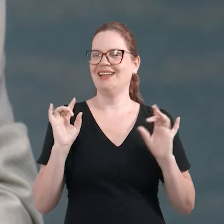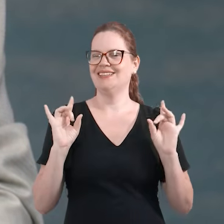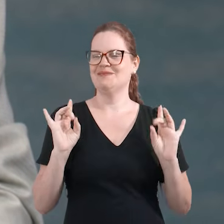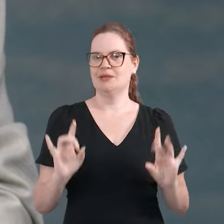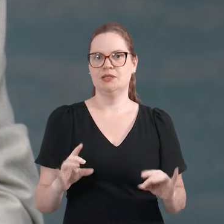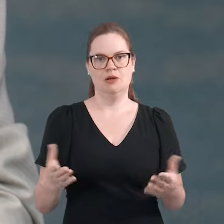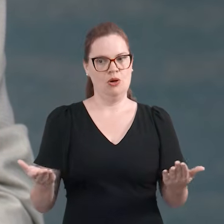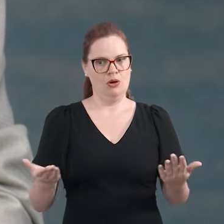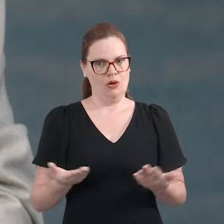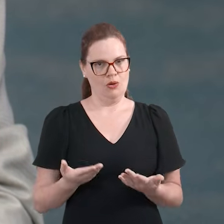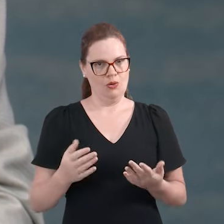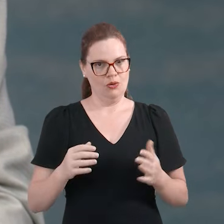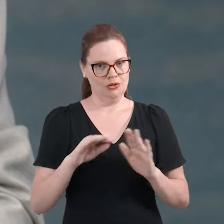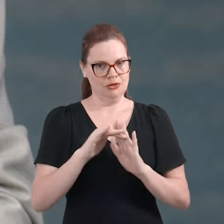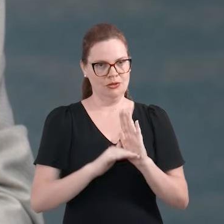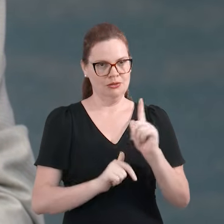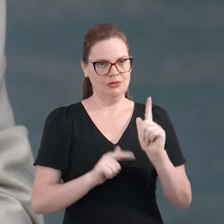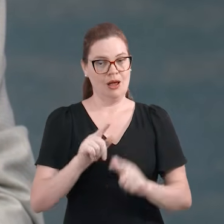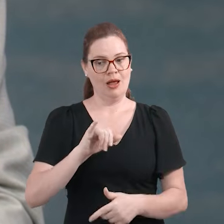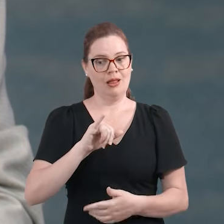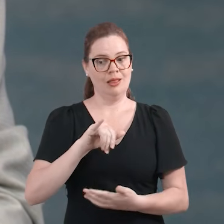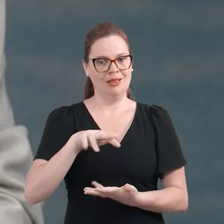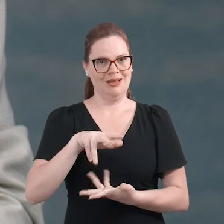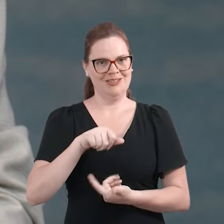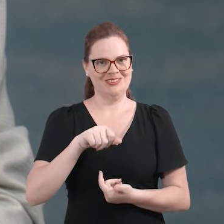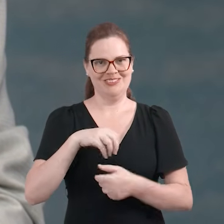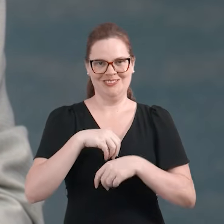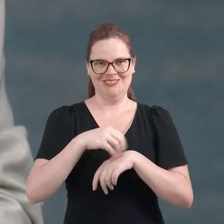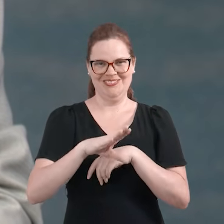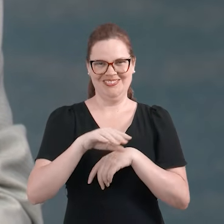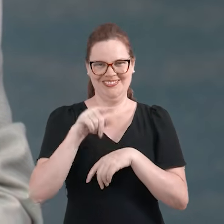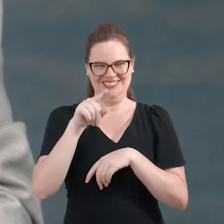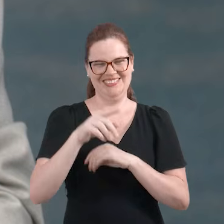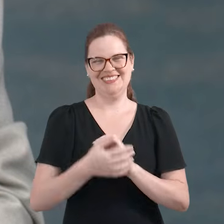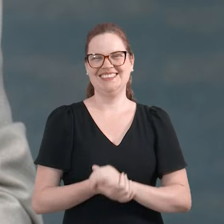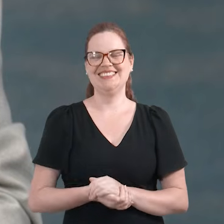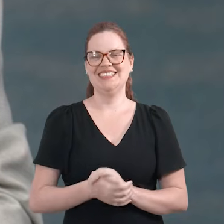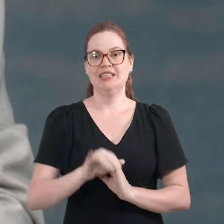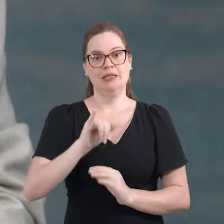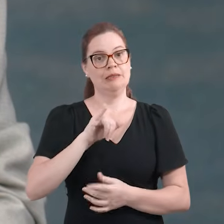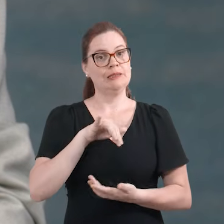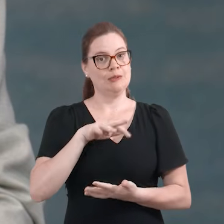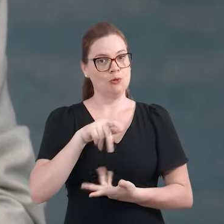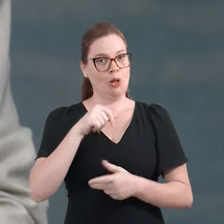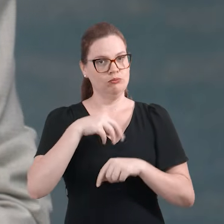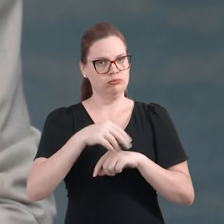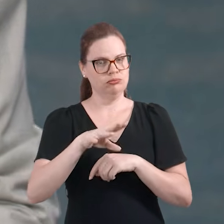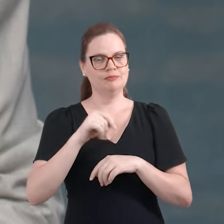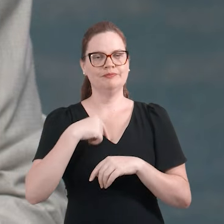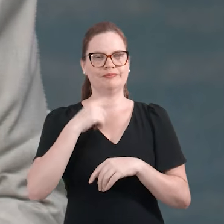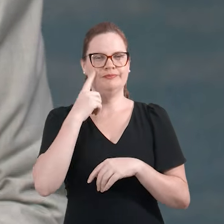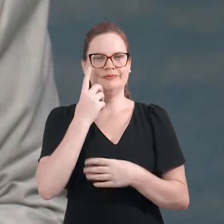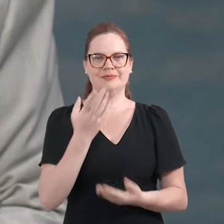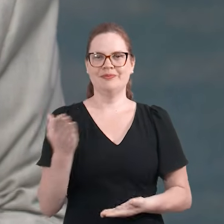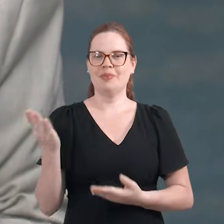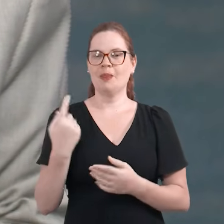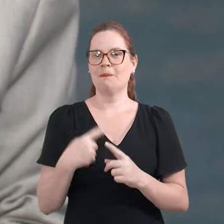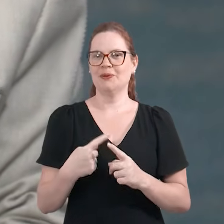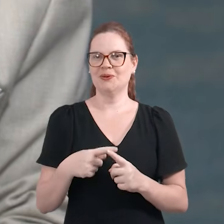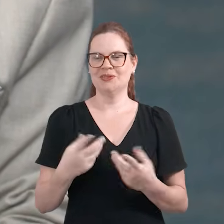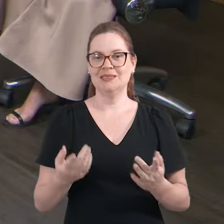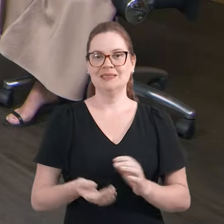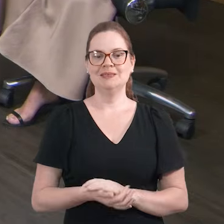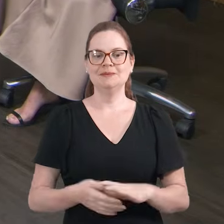programa hoje ele está internacional, tá? Só vou dizer isso aí, né? Então, alerta de spoiler internacional. Você vai saber agora por